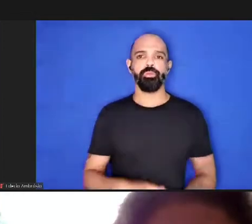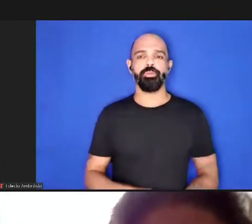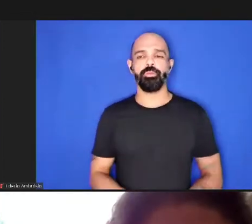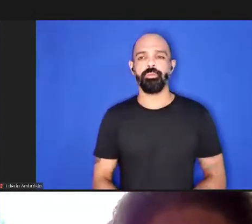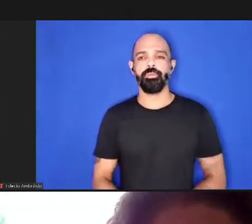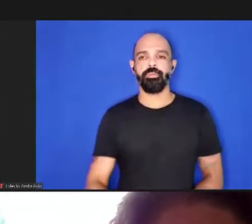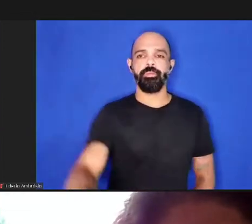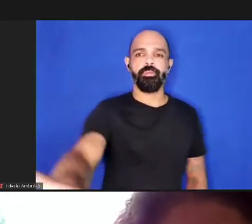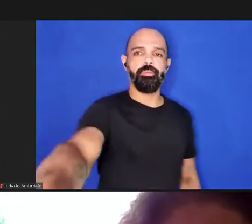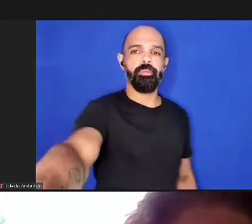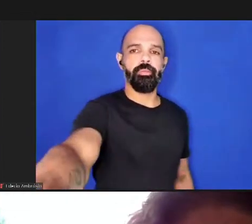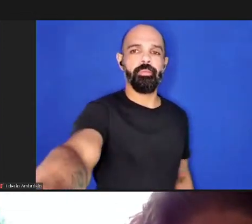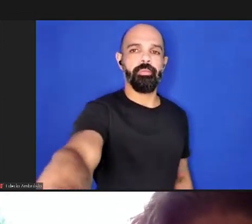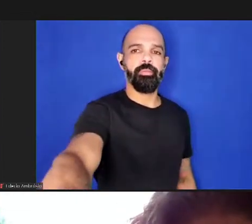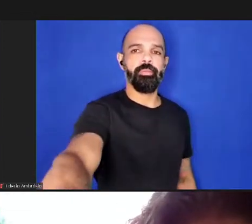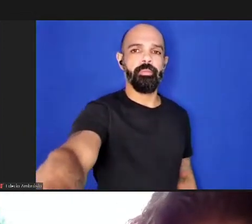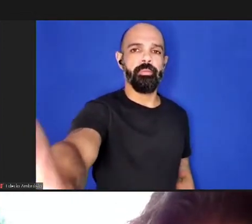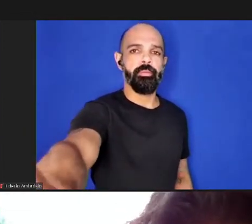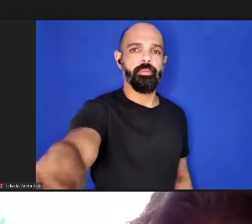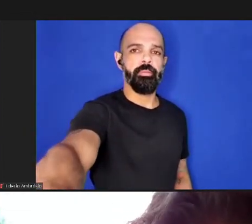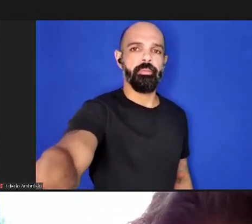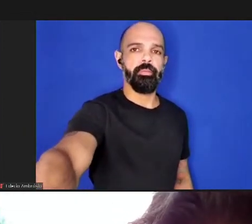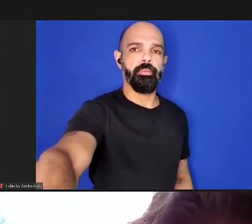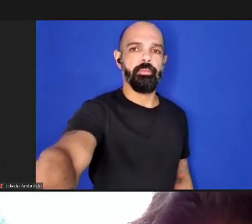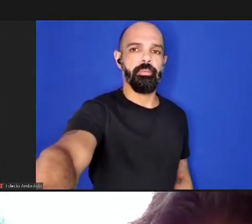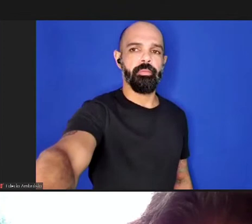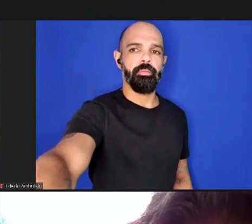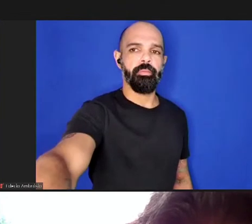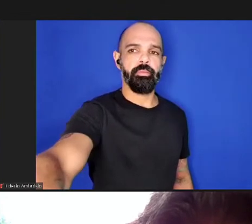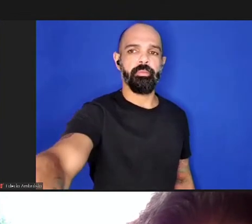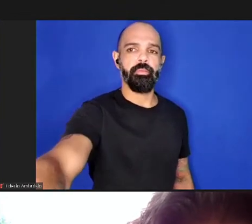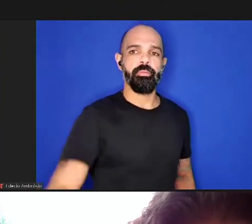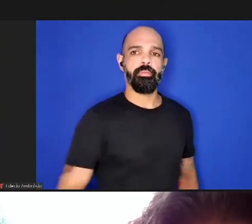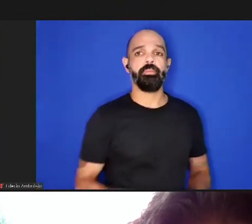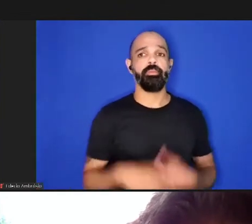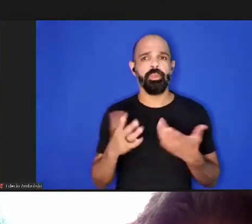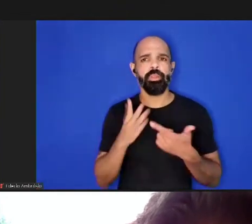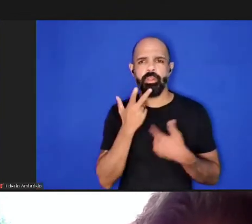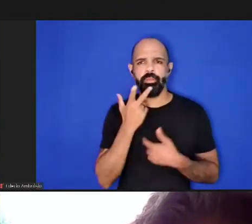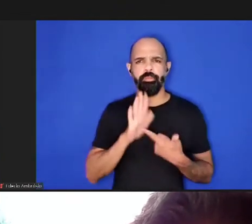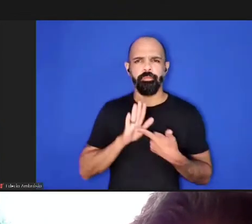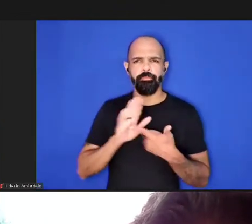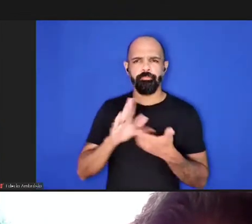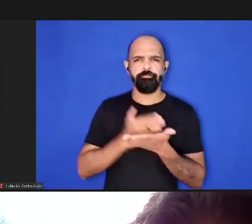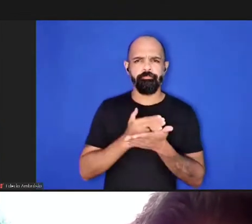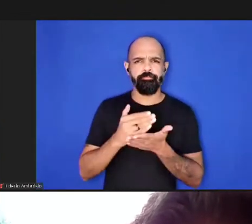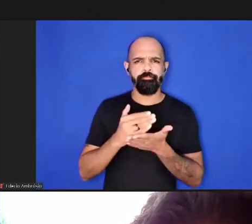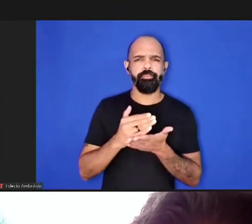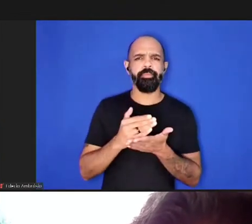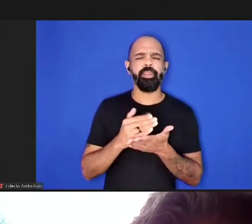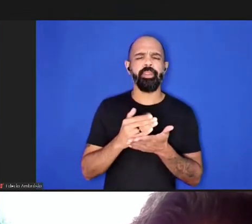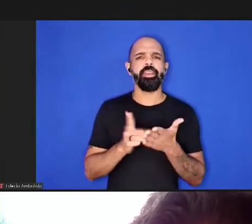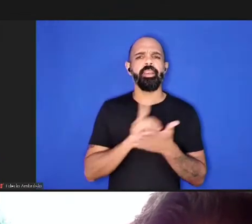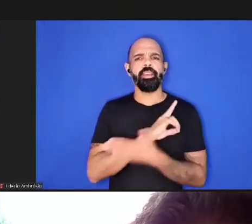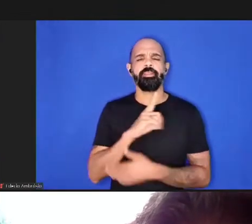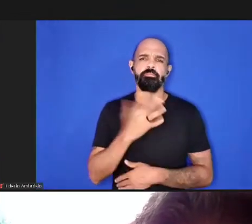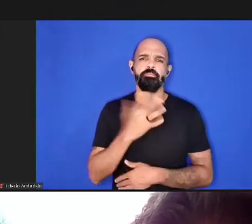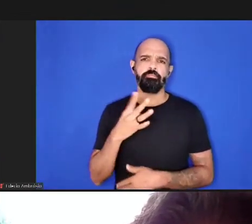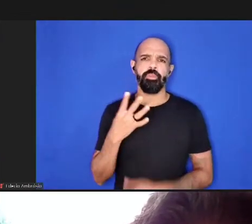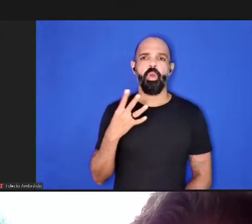Eu estava comentando que, no começo, que nós temos praticamente 40 programas